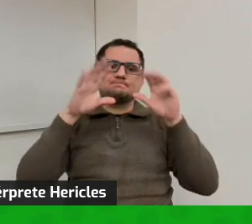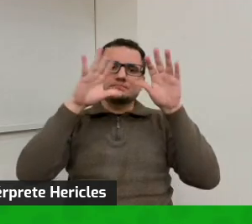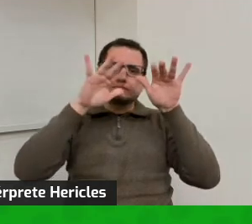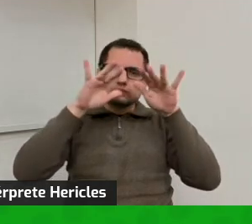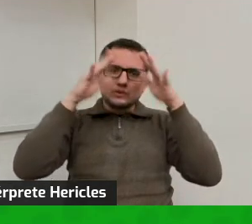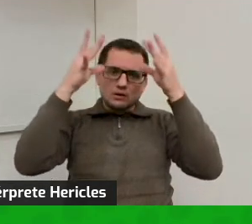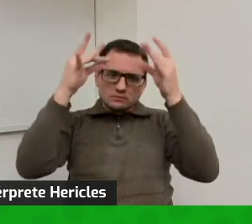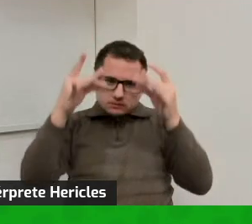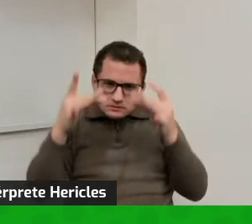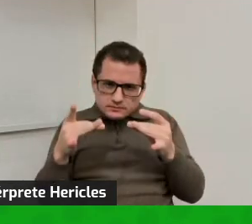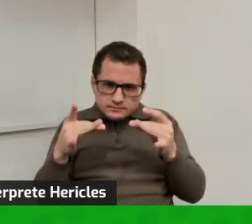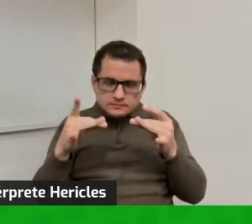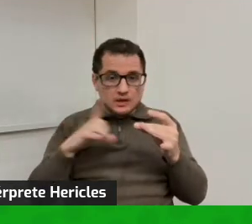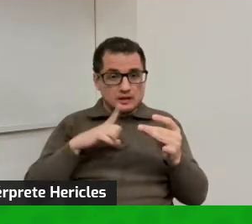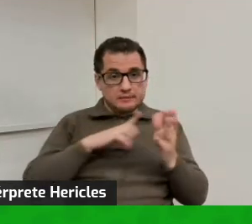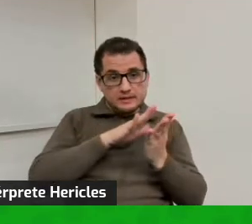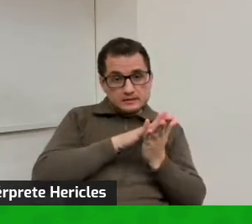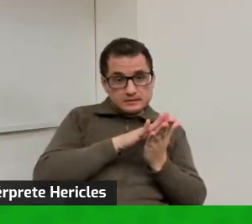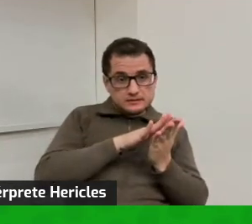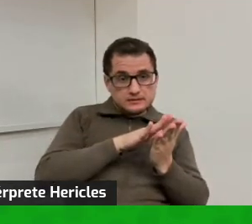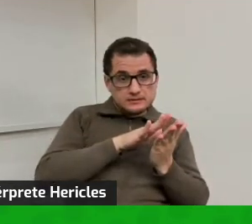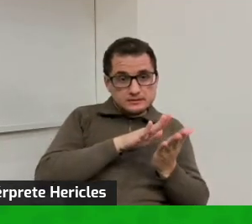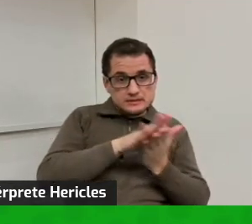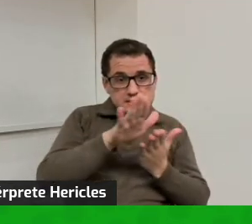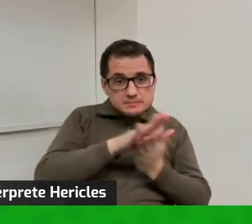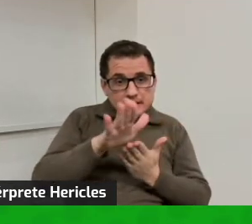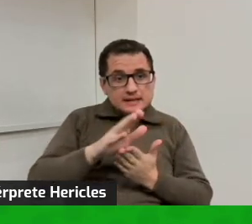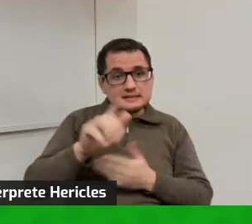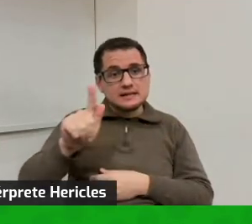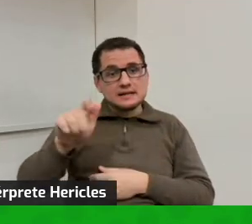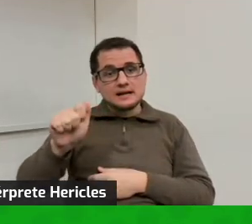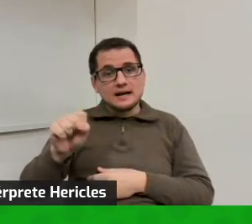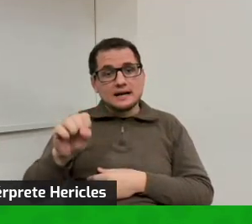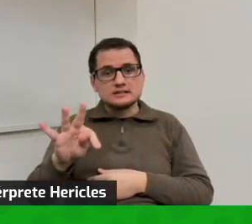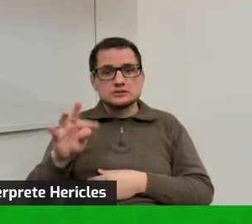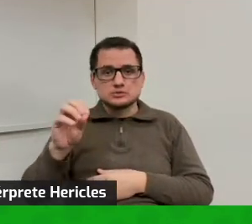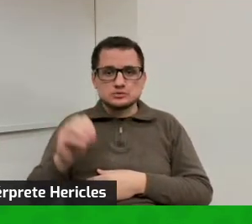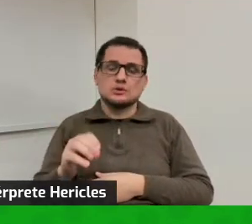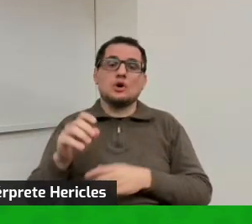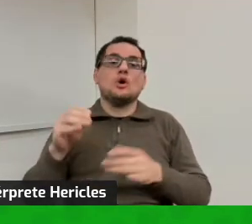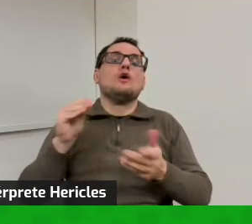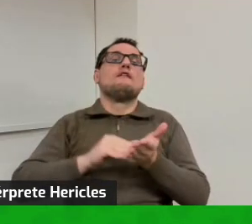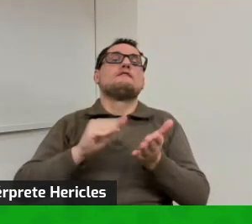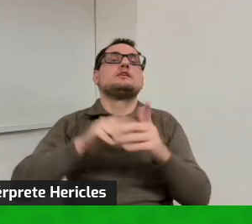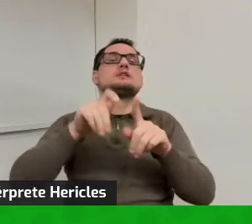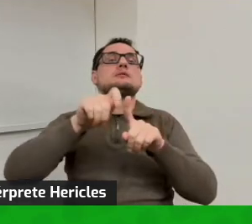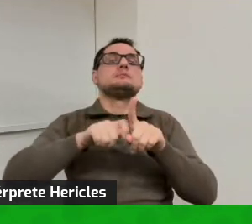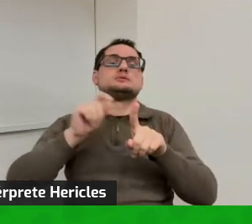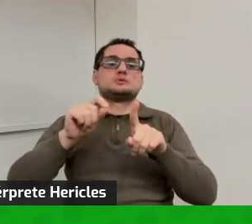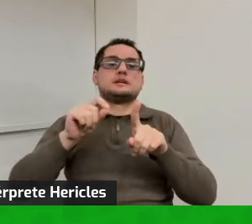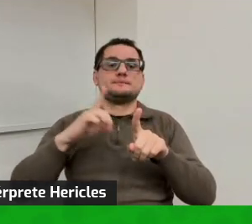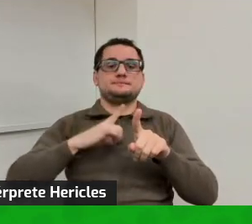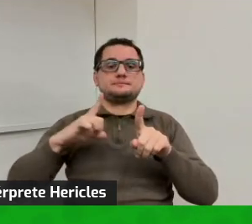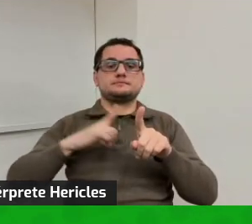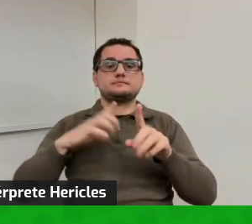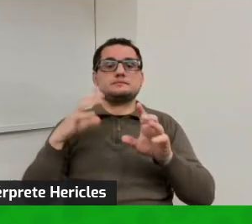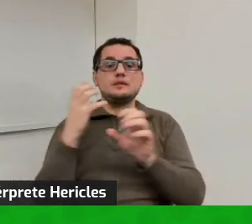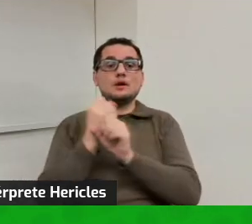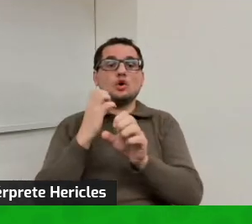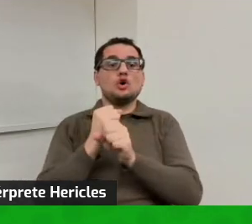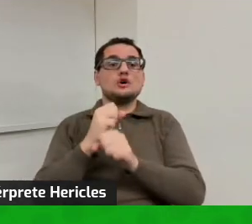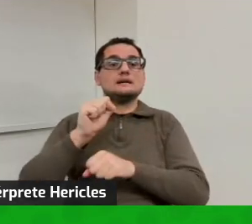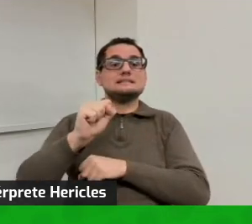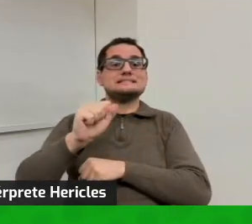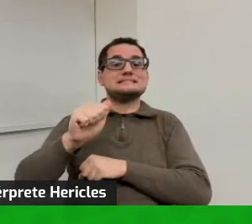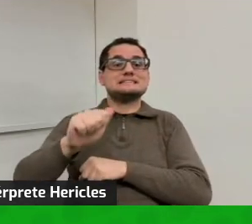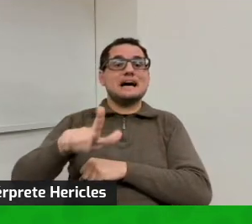aqui no nosso mês, então, foi basicamente a gente pegar aqui e colocar o nosso saldo mensal. Então, vou colocar aqui